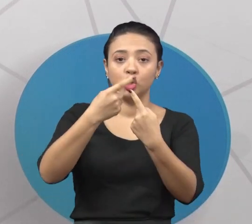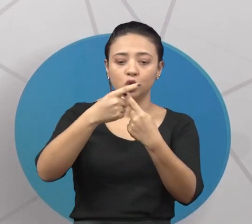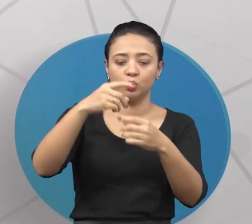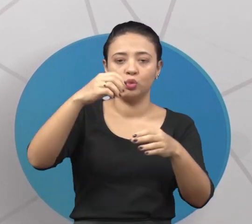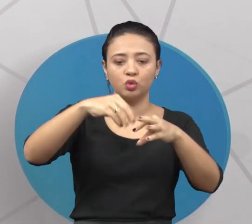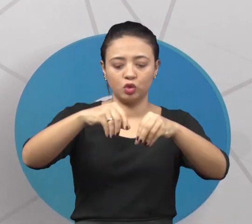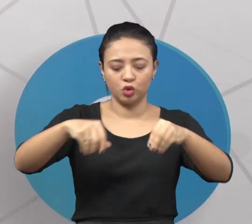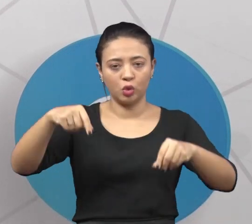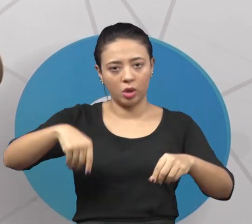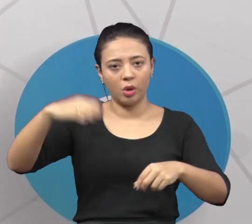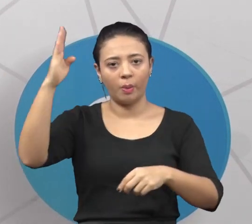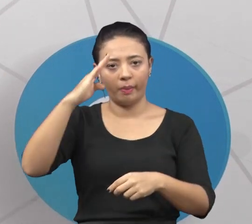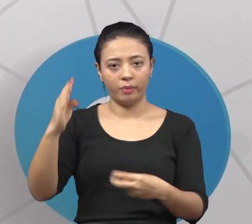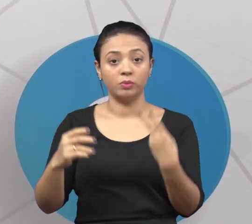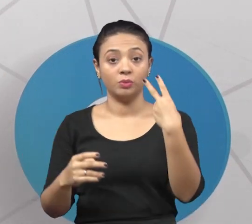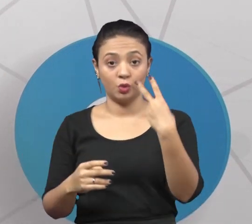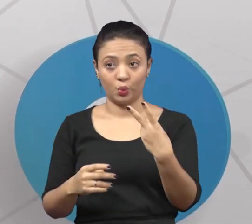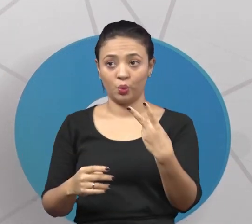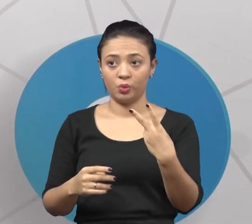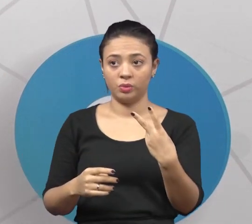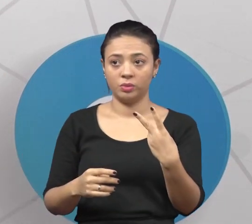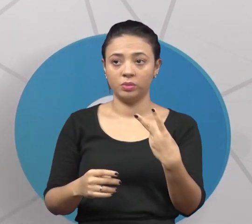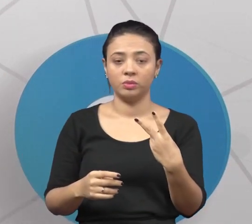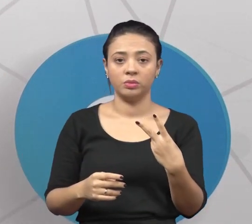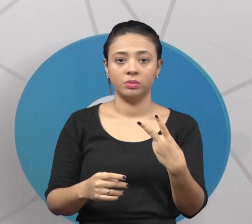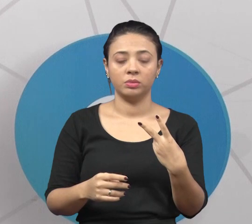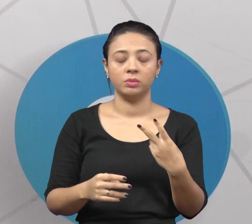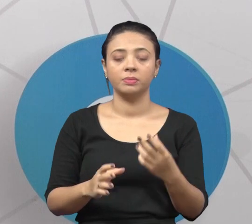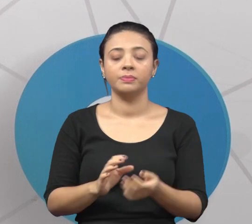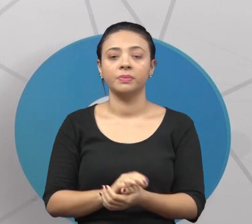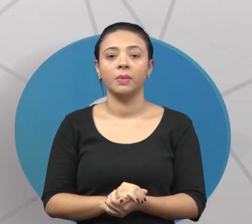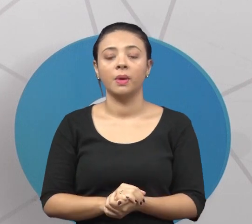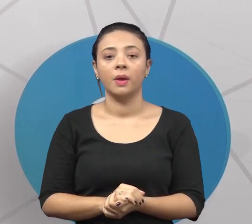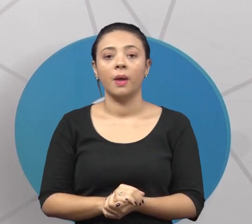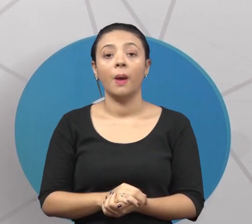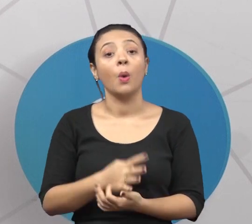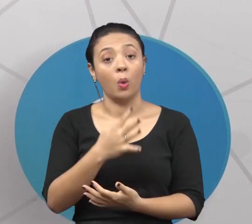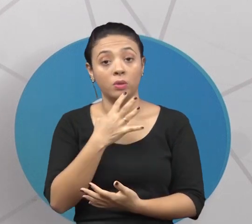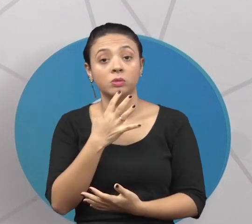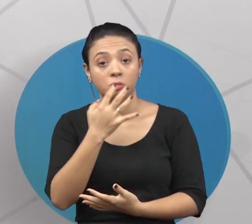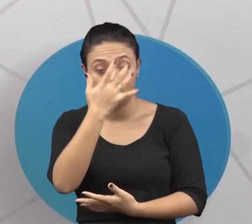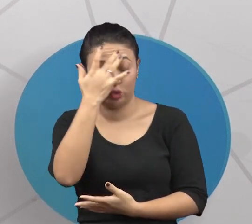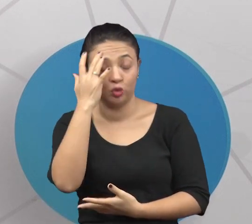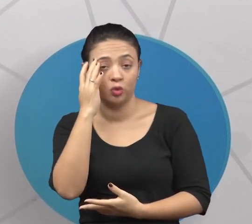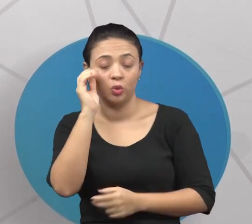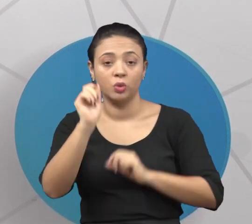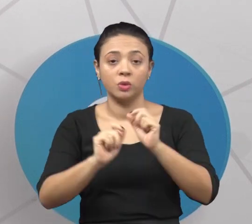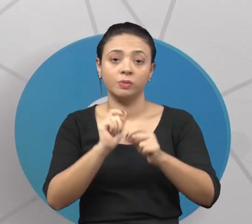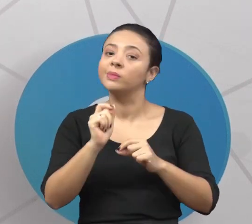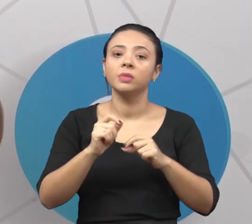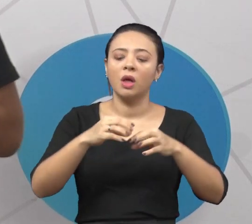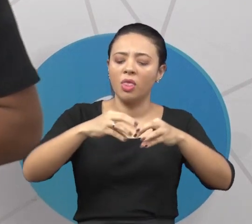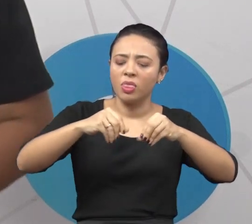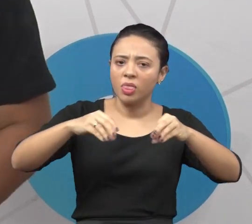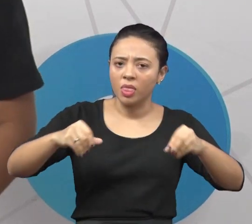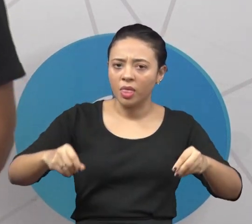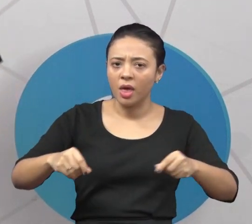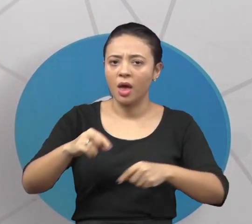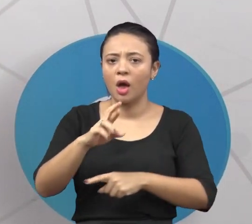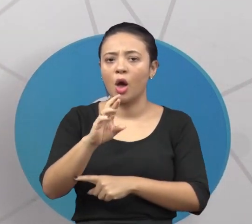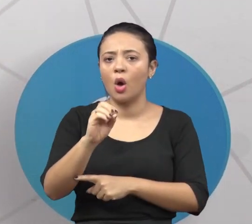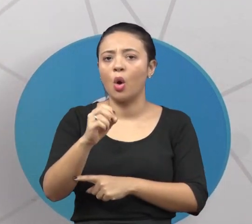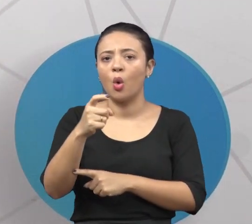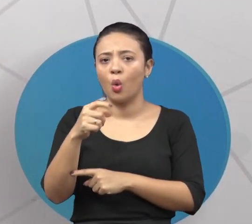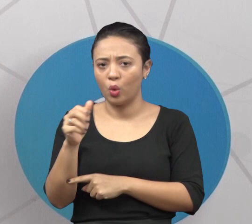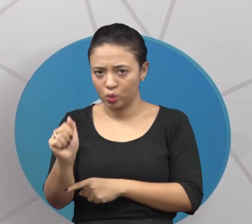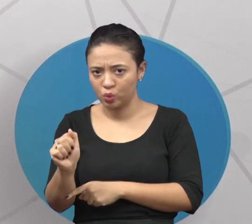muito, um termo popular, tá? E aí a gente chama de terra roxa e marçapé.